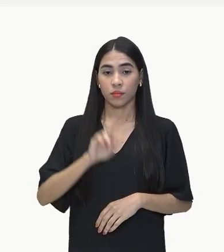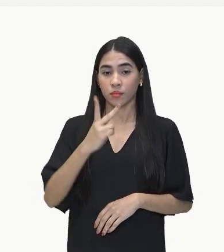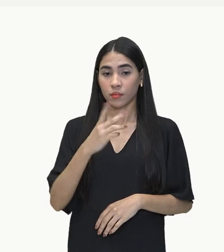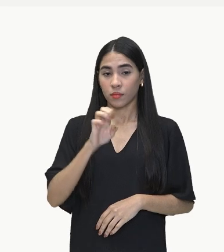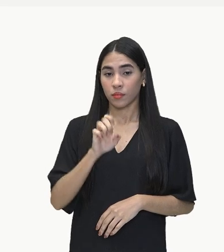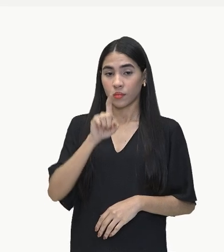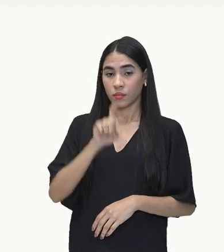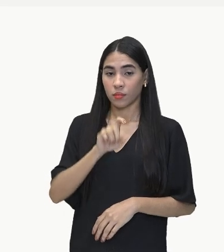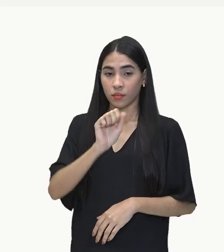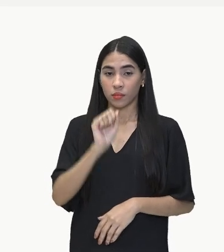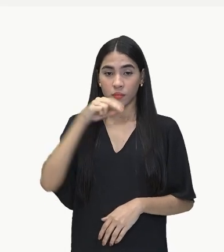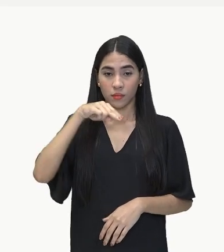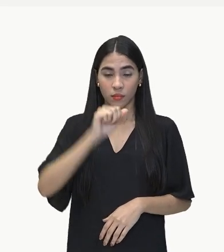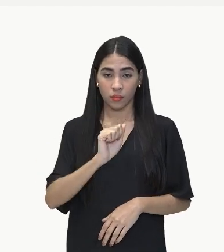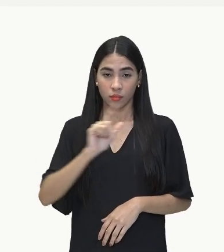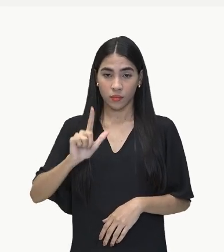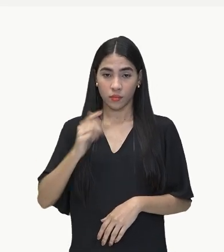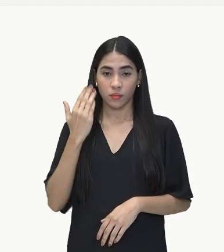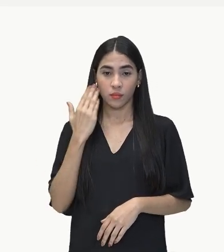hexanal.